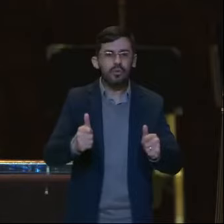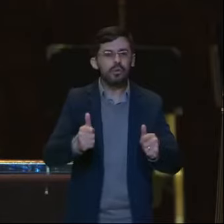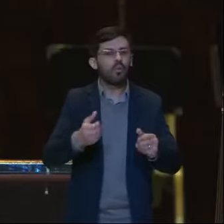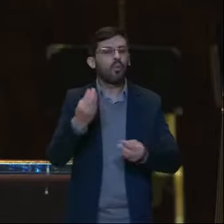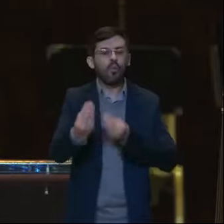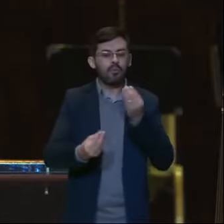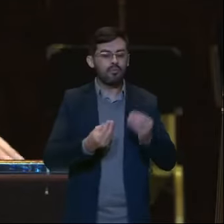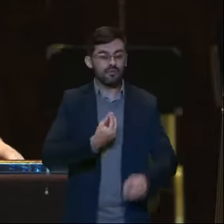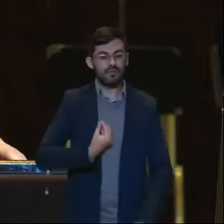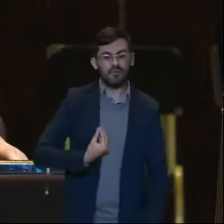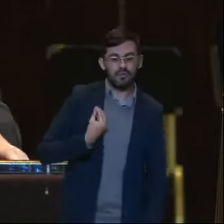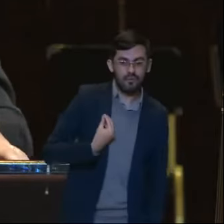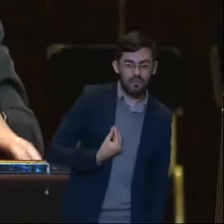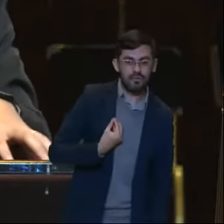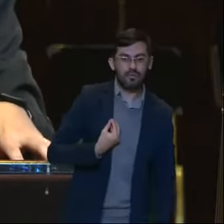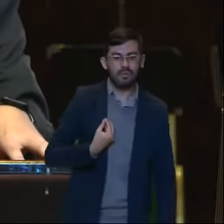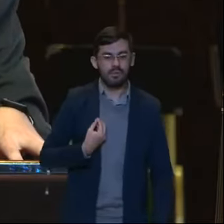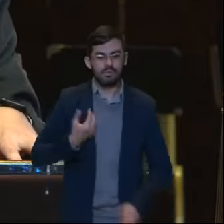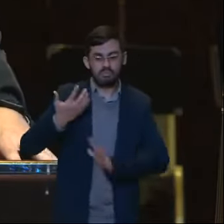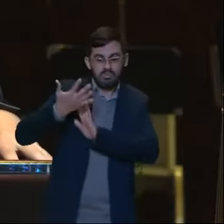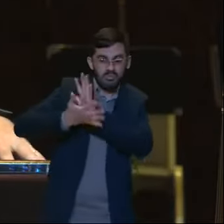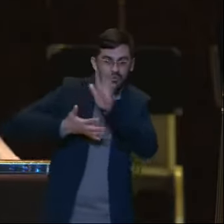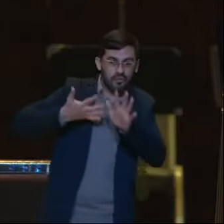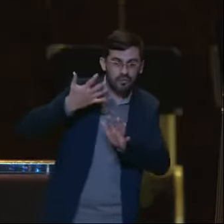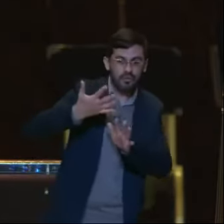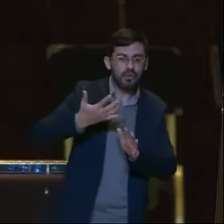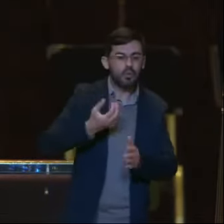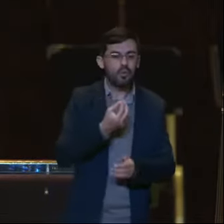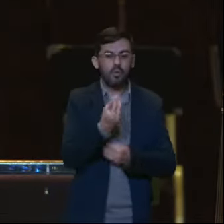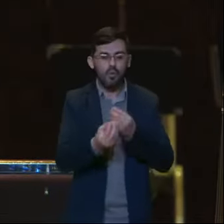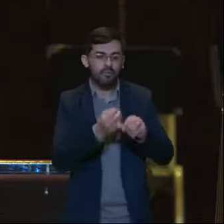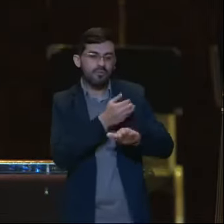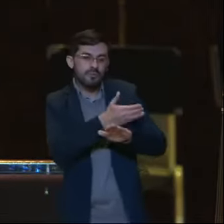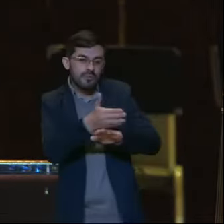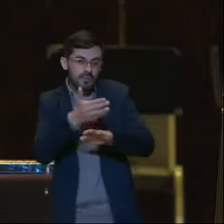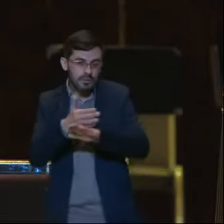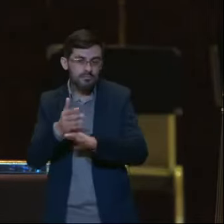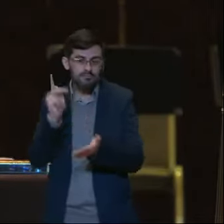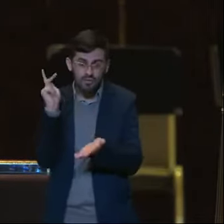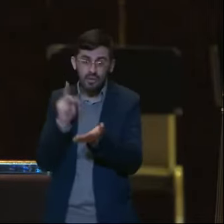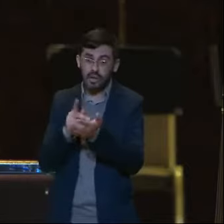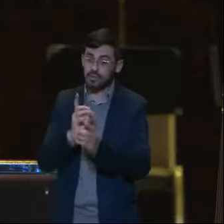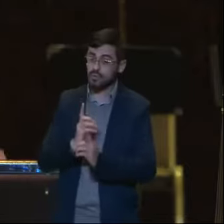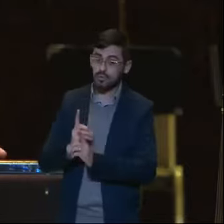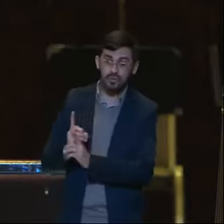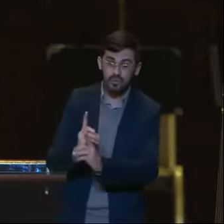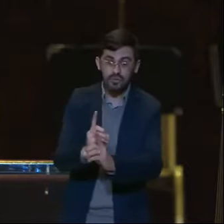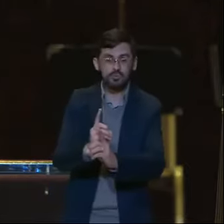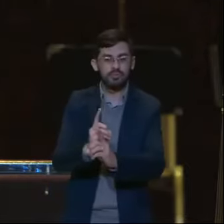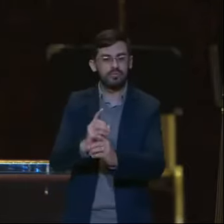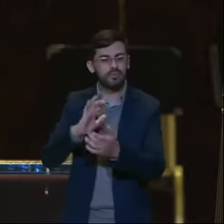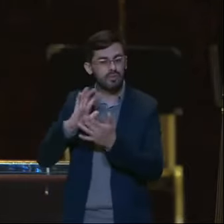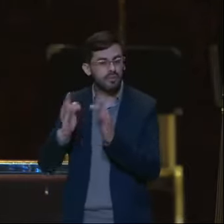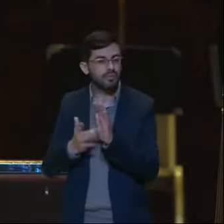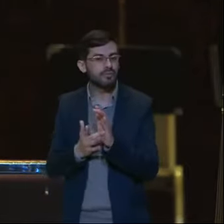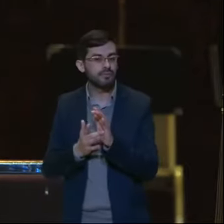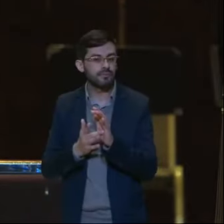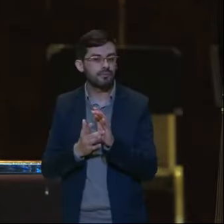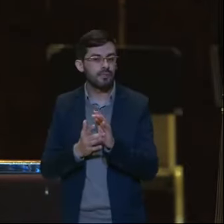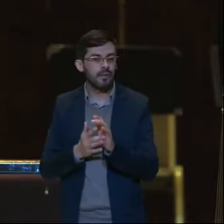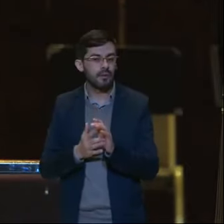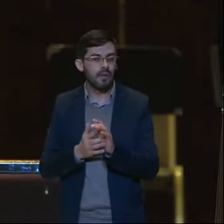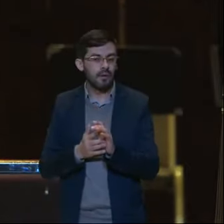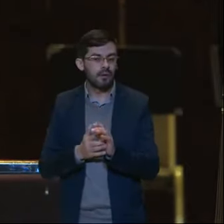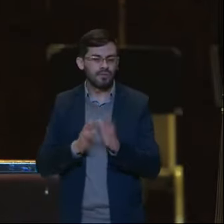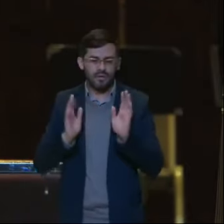de viver, por meio das suas palavras. Isso é o discípulo de Jesus. Bom, alguém já disse que se você quer conhecer a prioridade